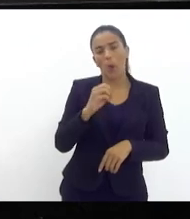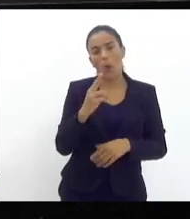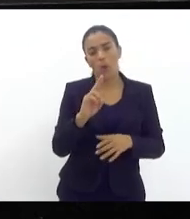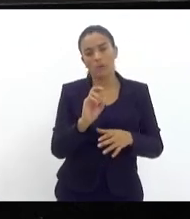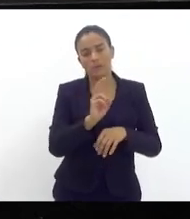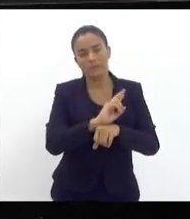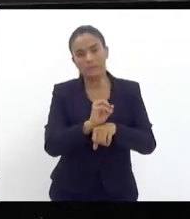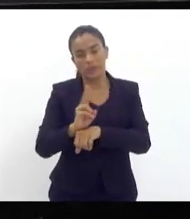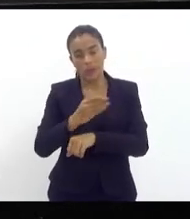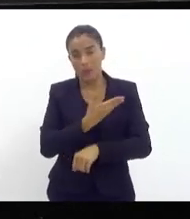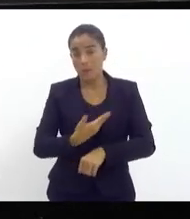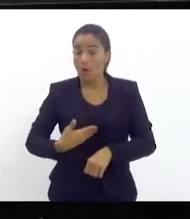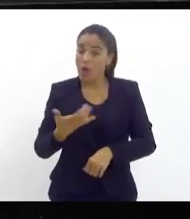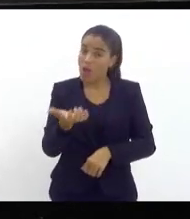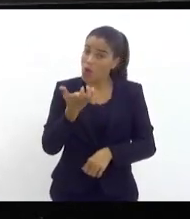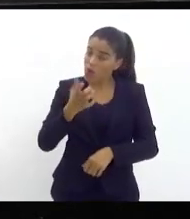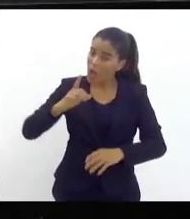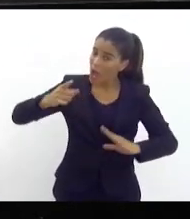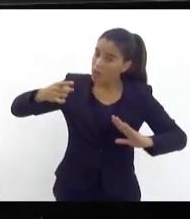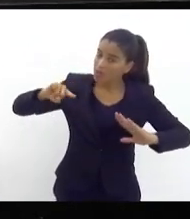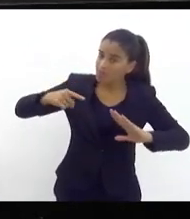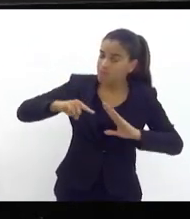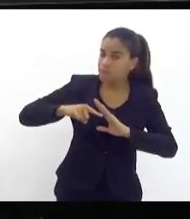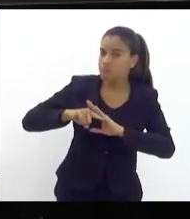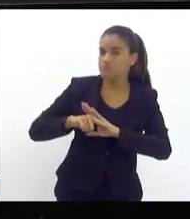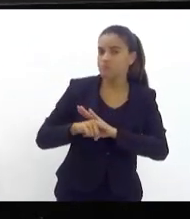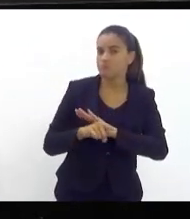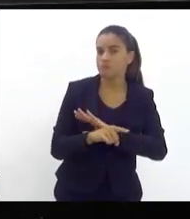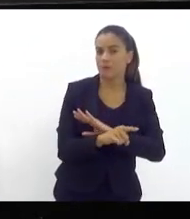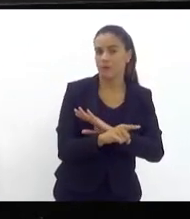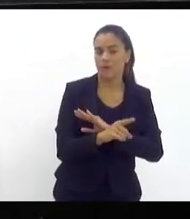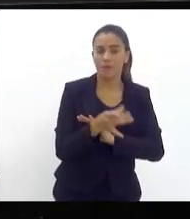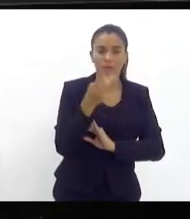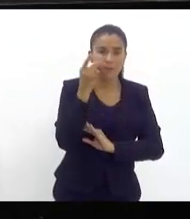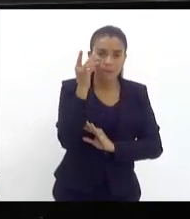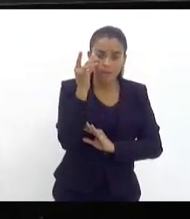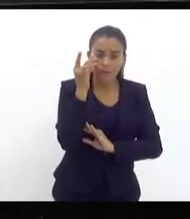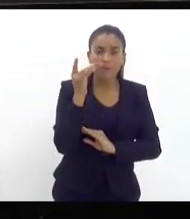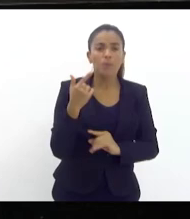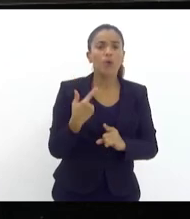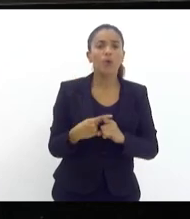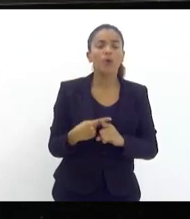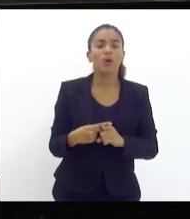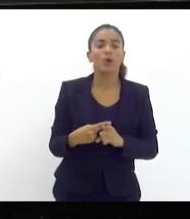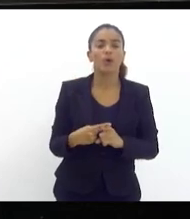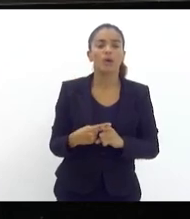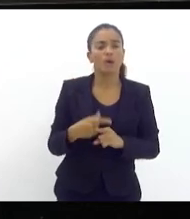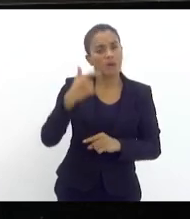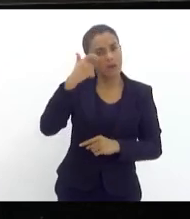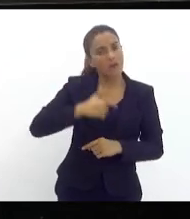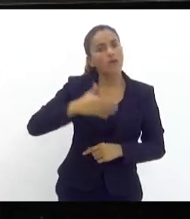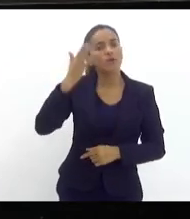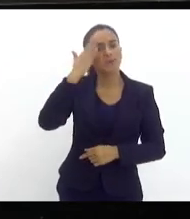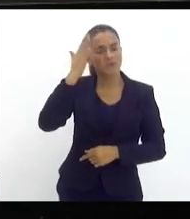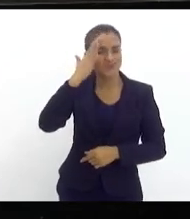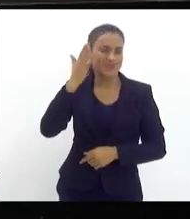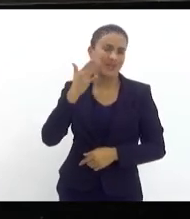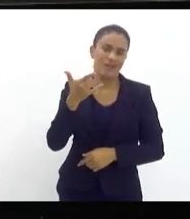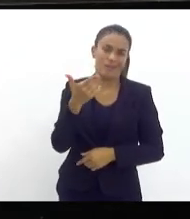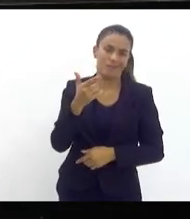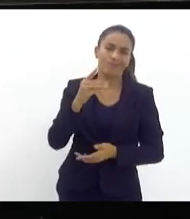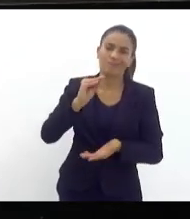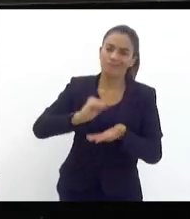eu quero me debruçar a esse assunto de perto porque eu sei das injustiças